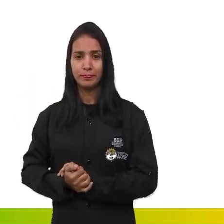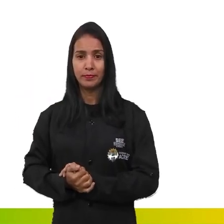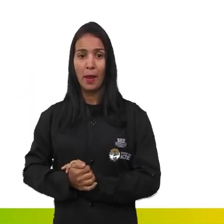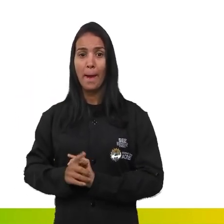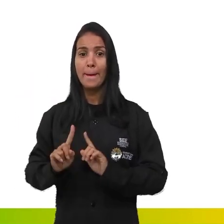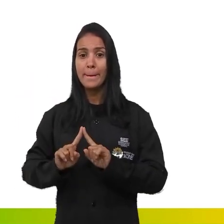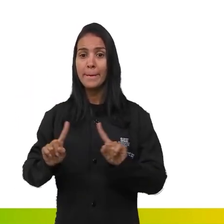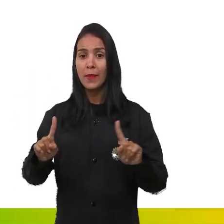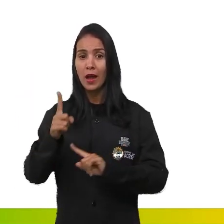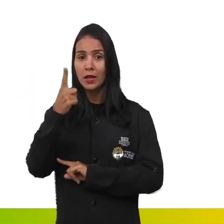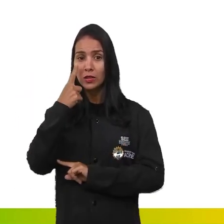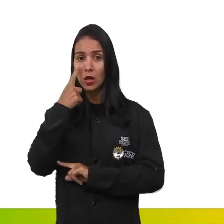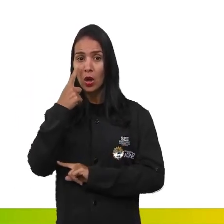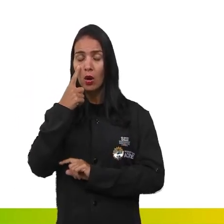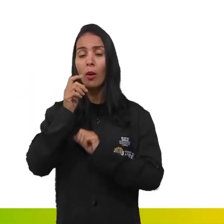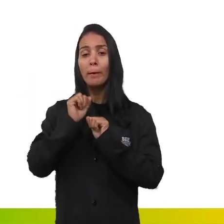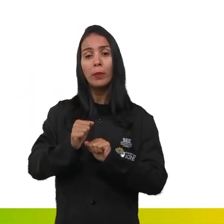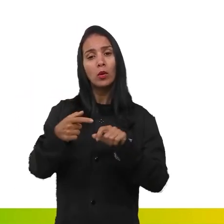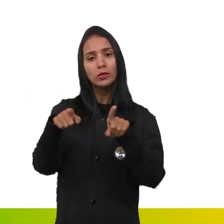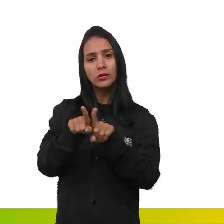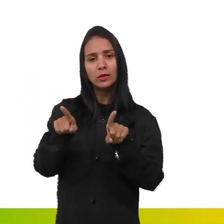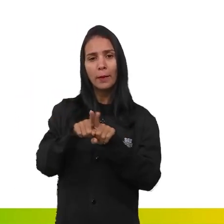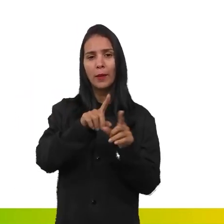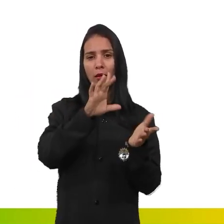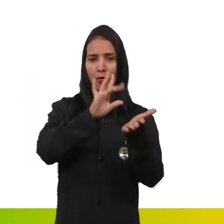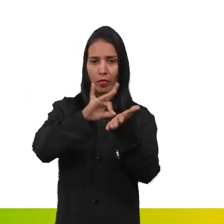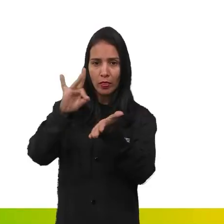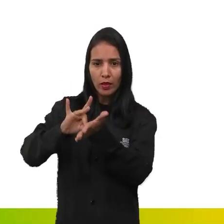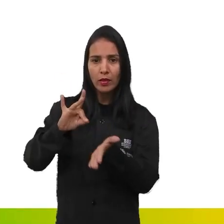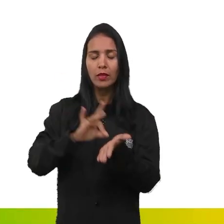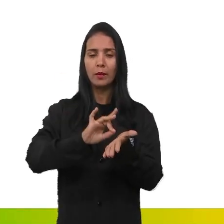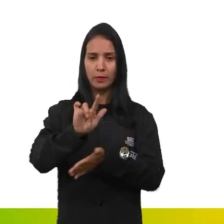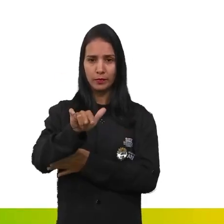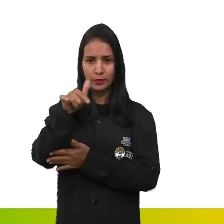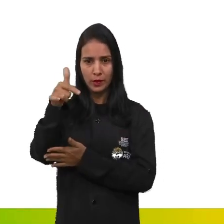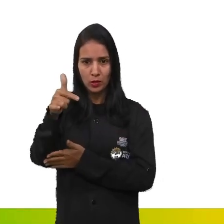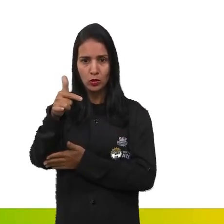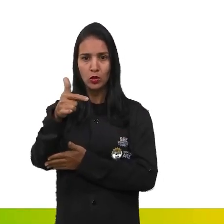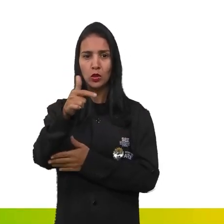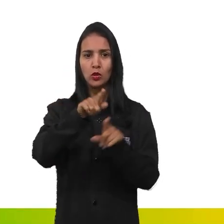posso determinar o volume de outros sólidos, como nós vamos ver agora.